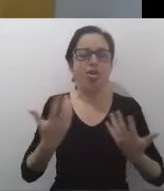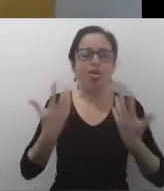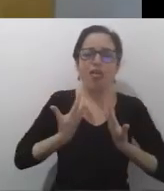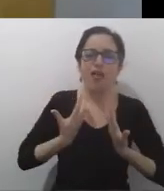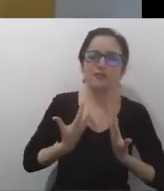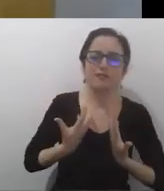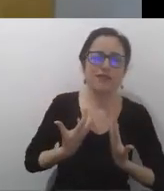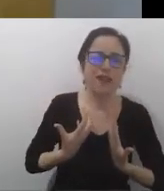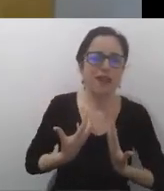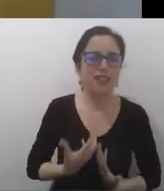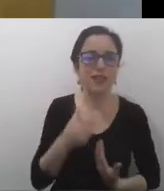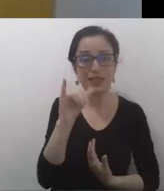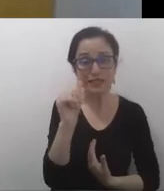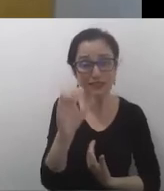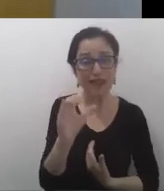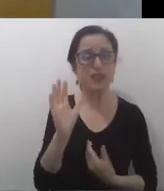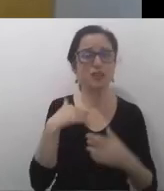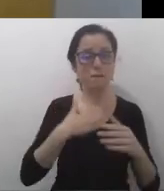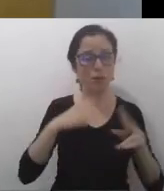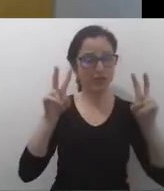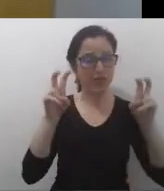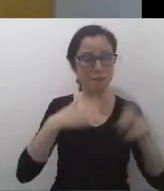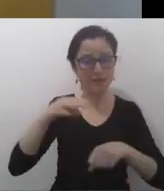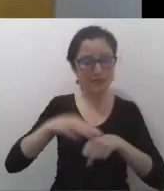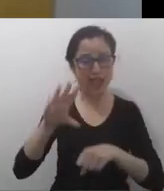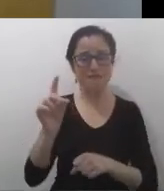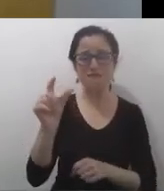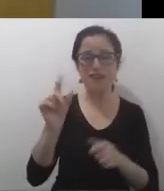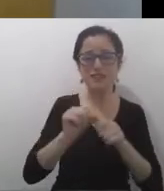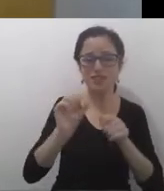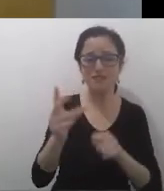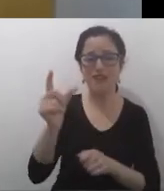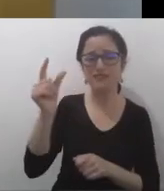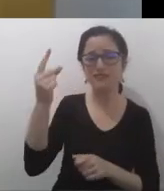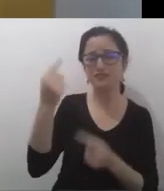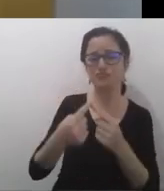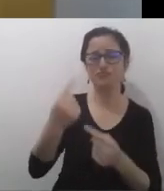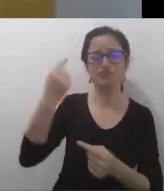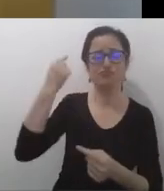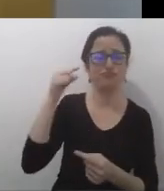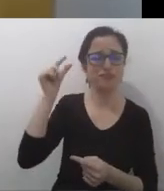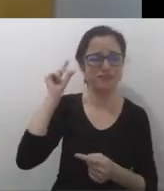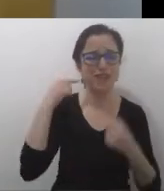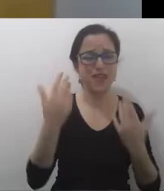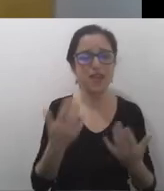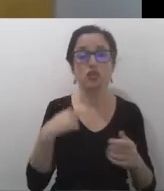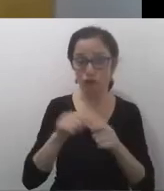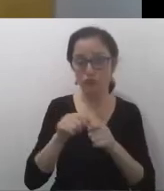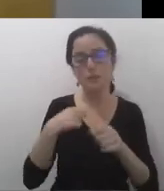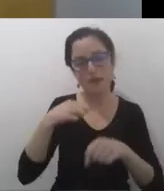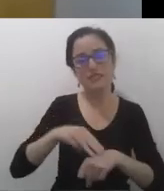me deu um profundo cansaço, porque o IAC foi meu mestrado, que eu acabei há muitos anos atrás.